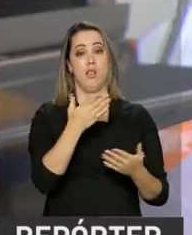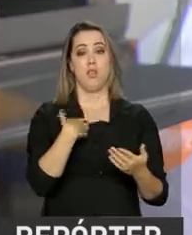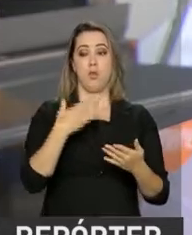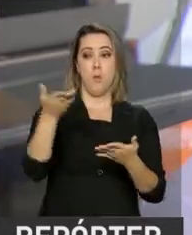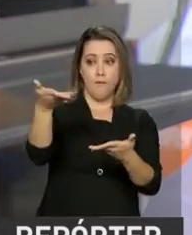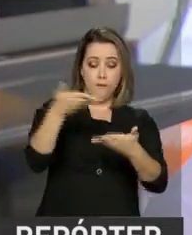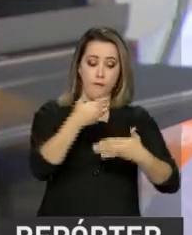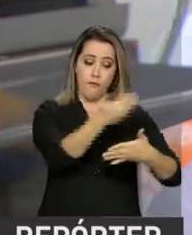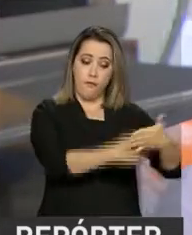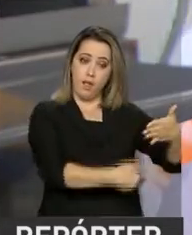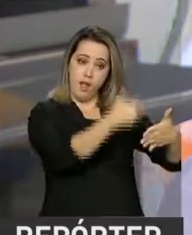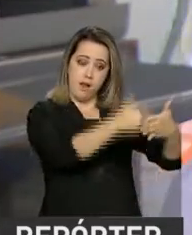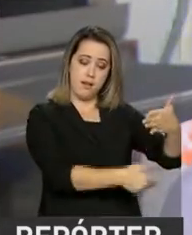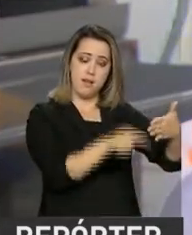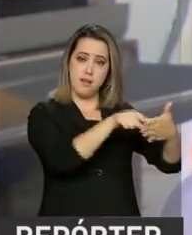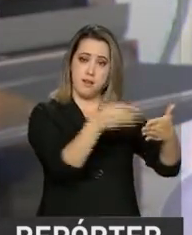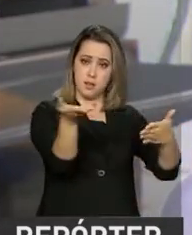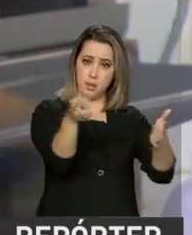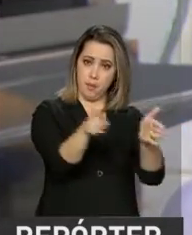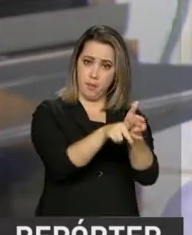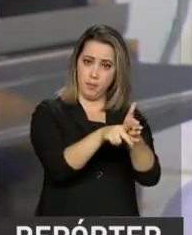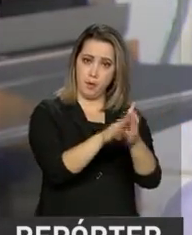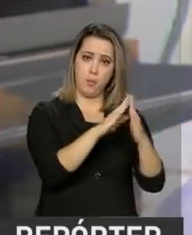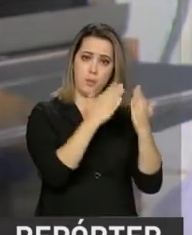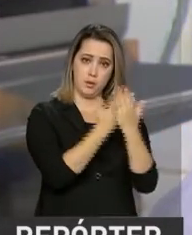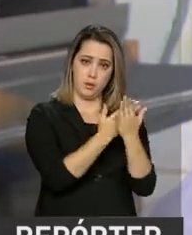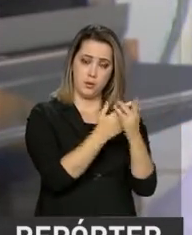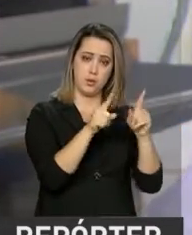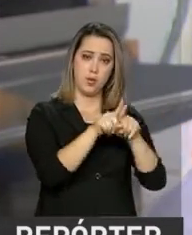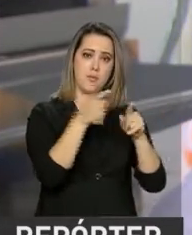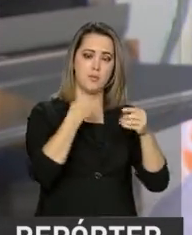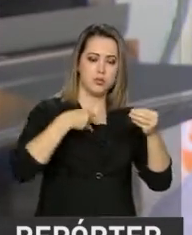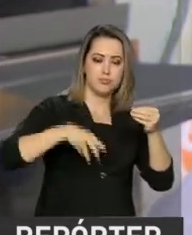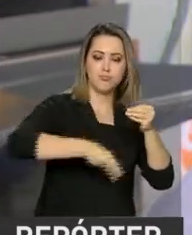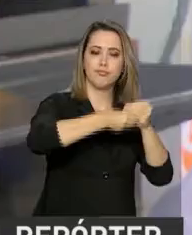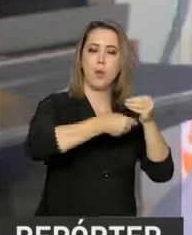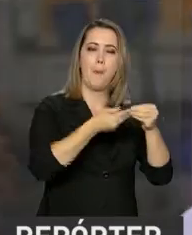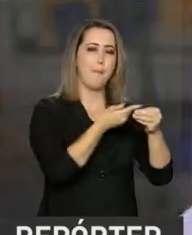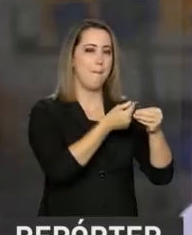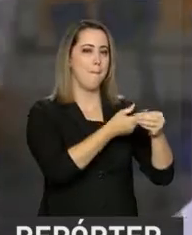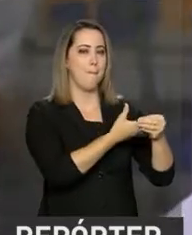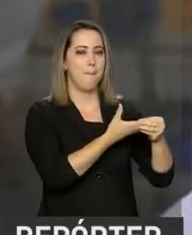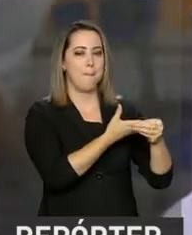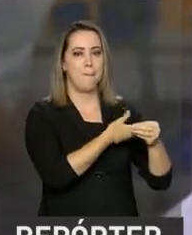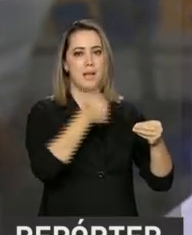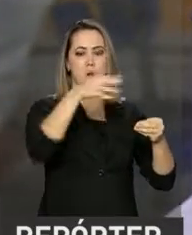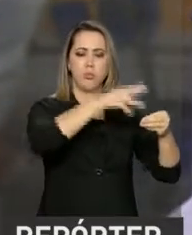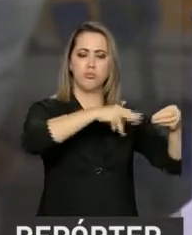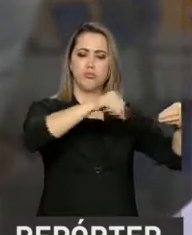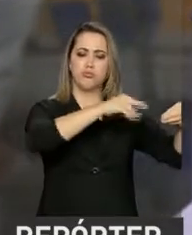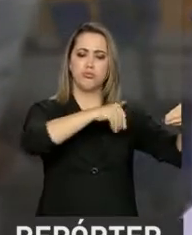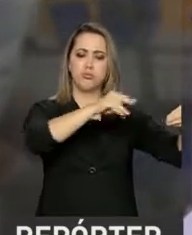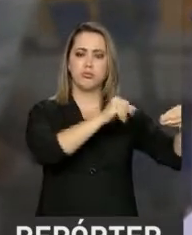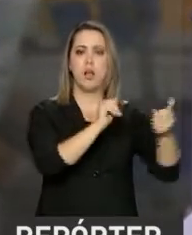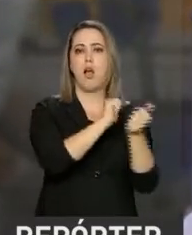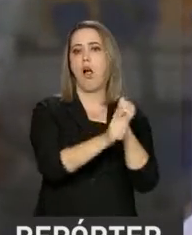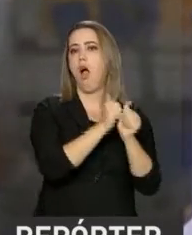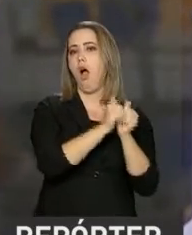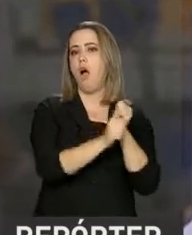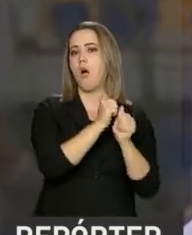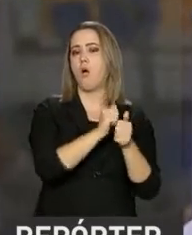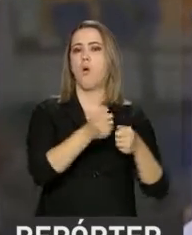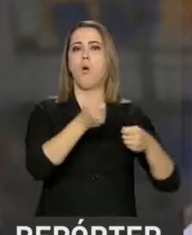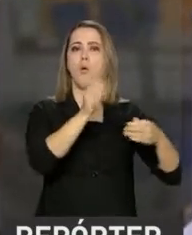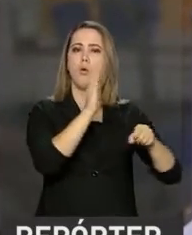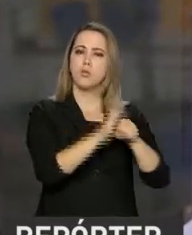vem da secretaria, mas a gente sempre acrescenta um tempero a mais, né? Para ficar mais saboroso. Todo dia é um dia um arroz, uma salada,